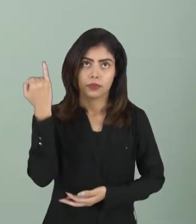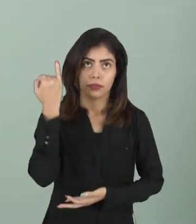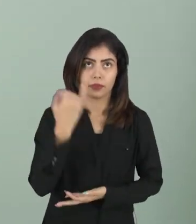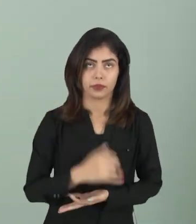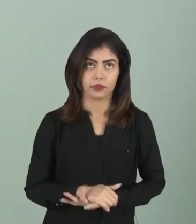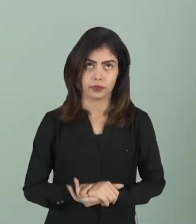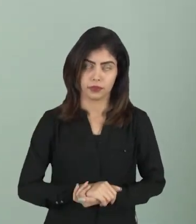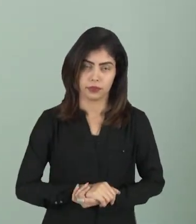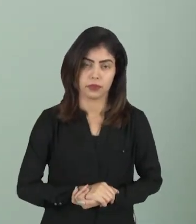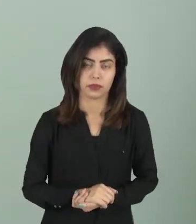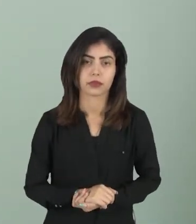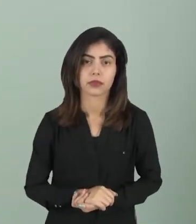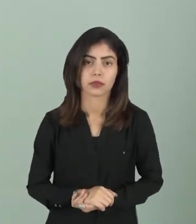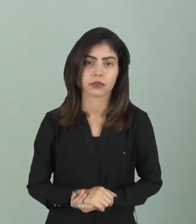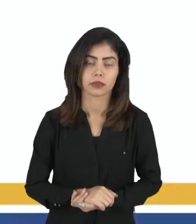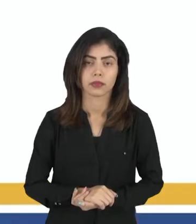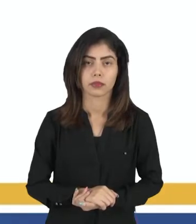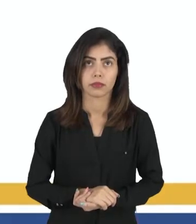Importante.